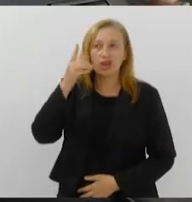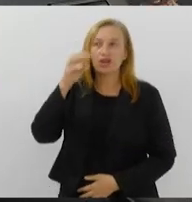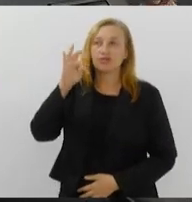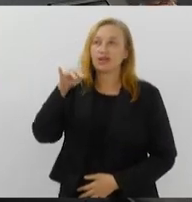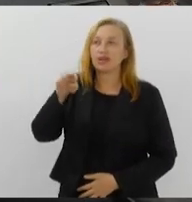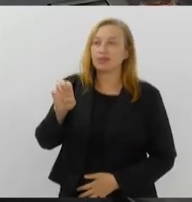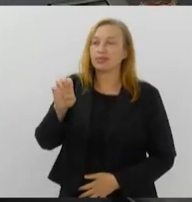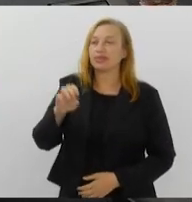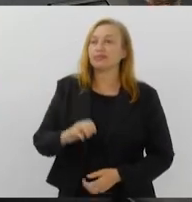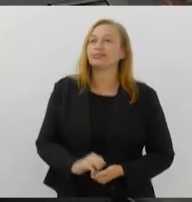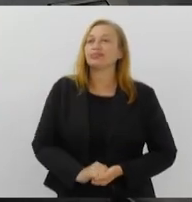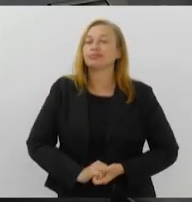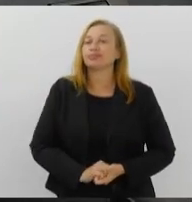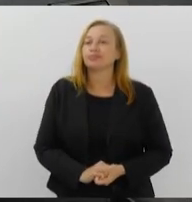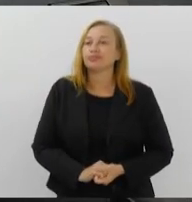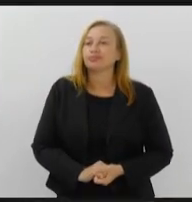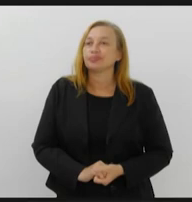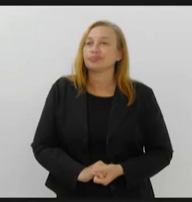Soares.